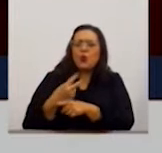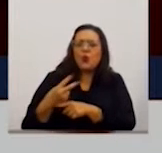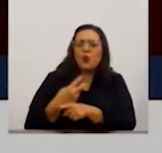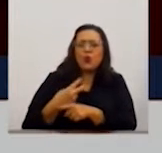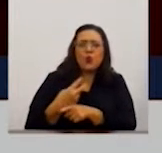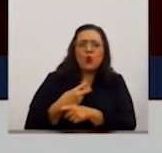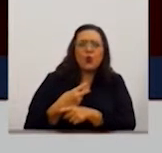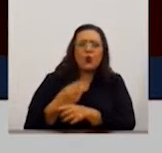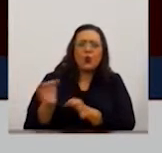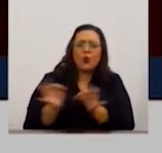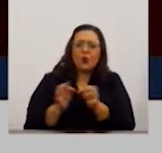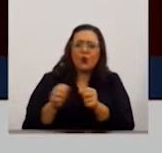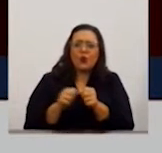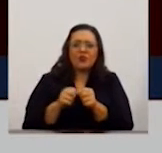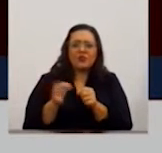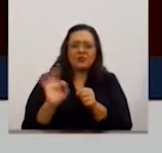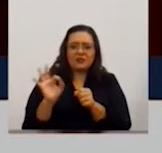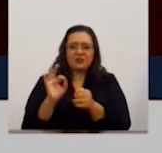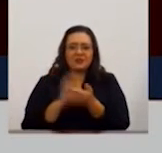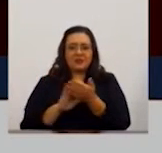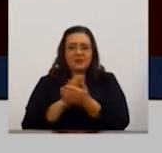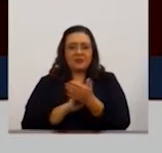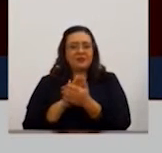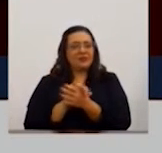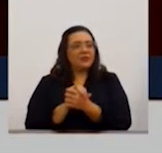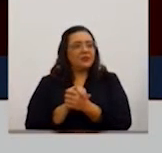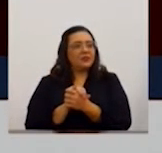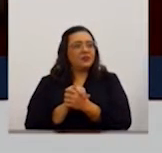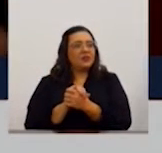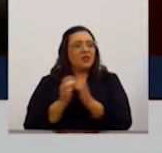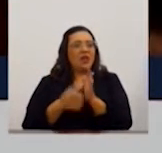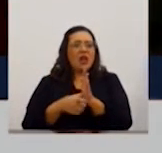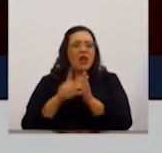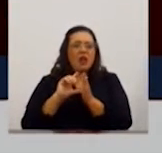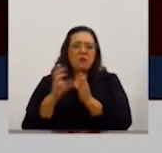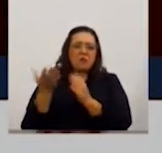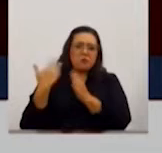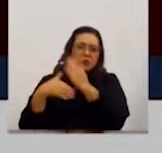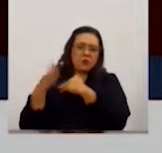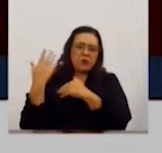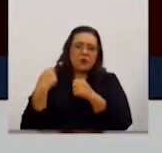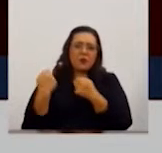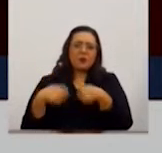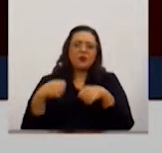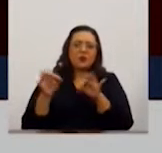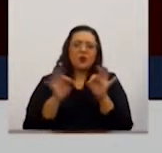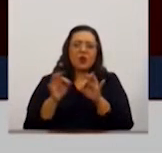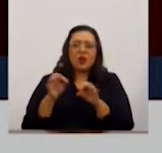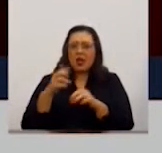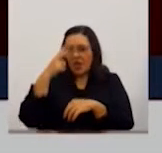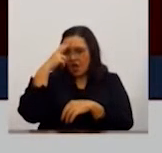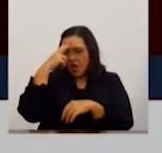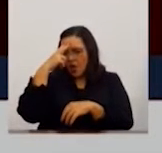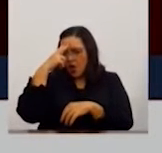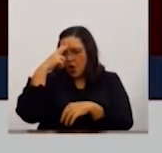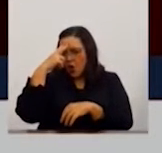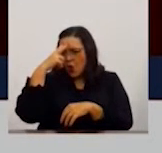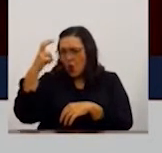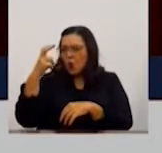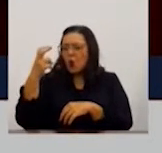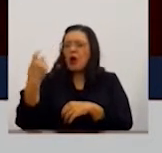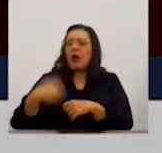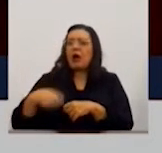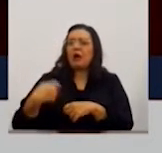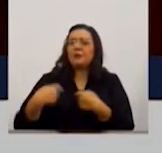a professores, educadores e técnicos da rede municipal por despesas geradas em aulas home office durante a